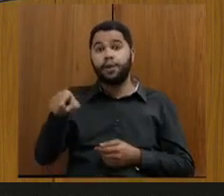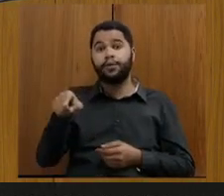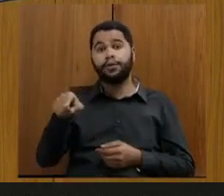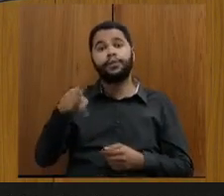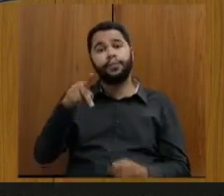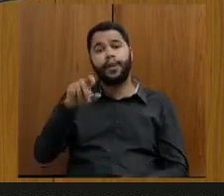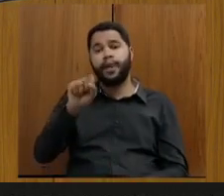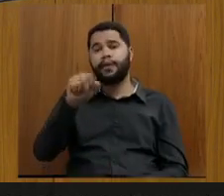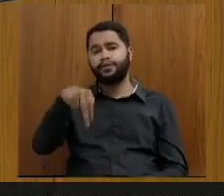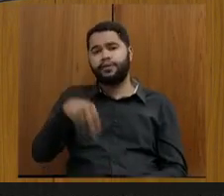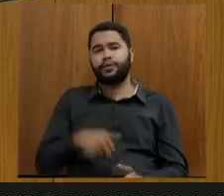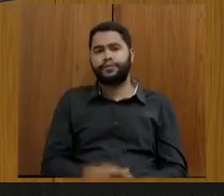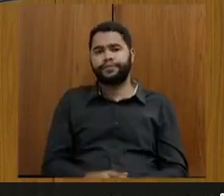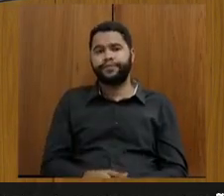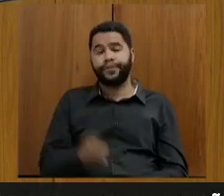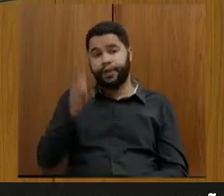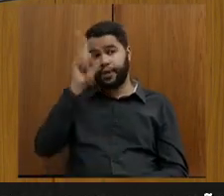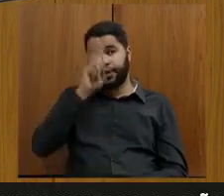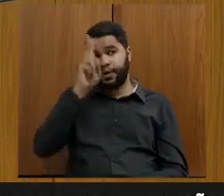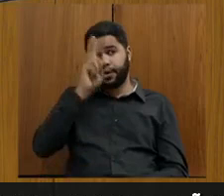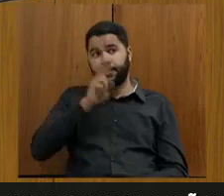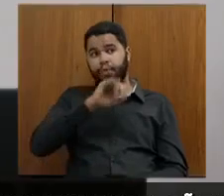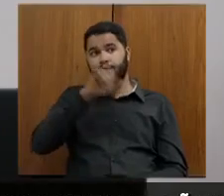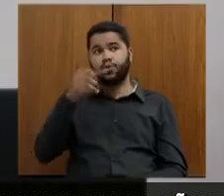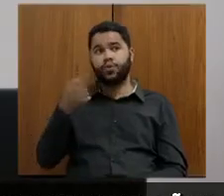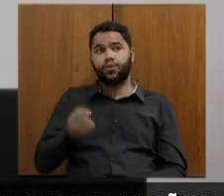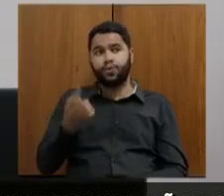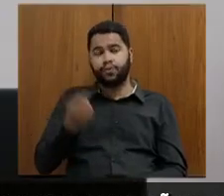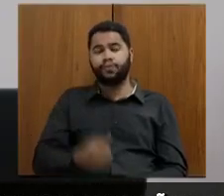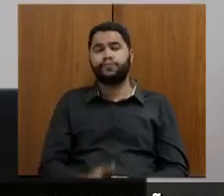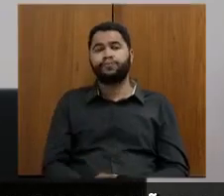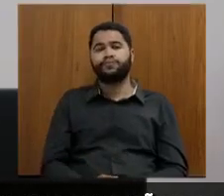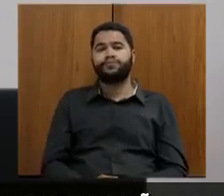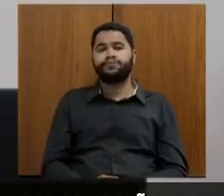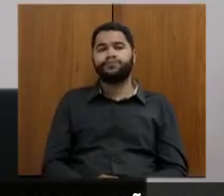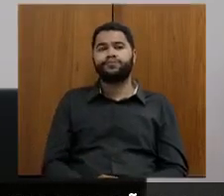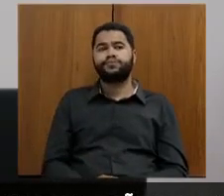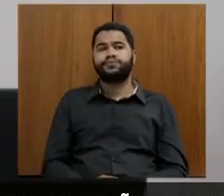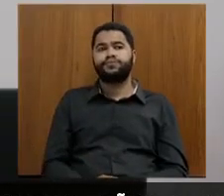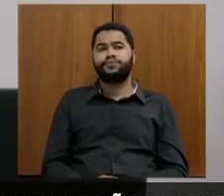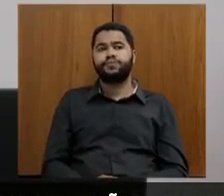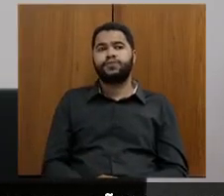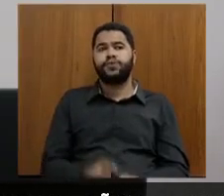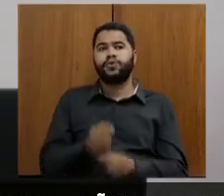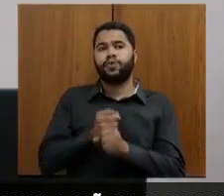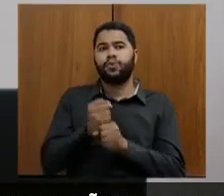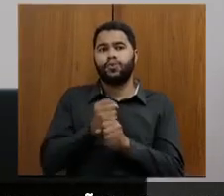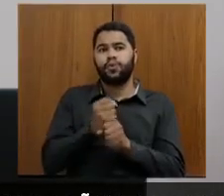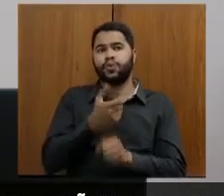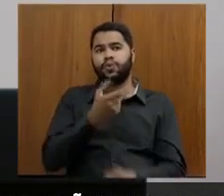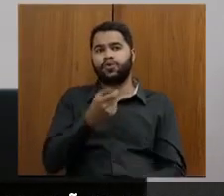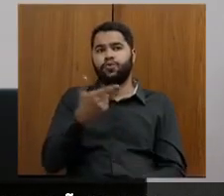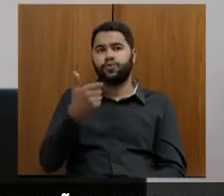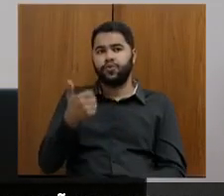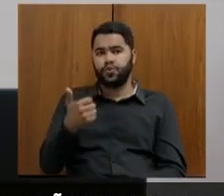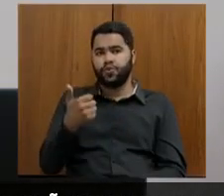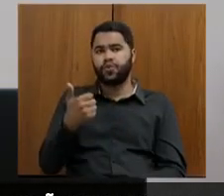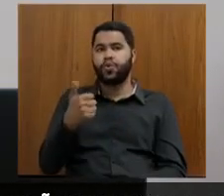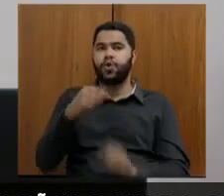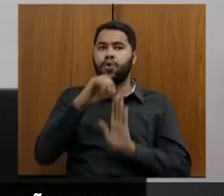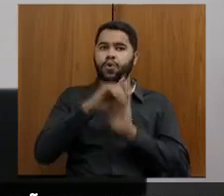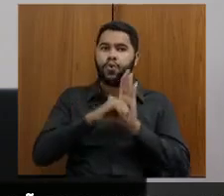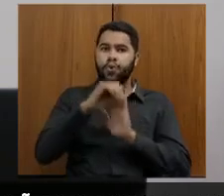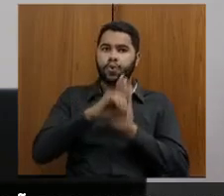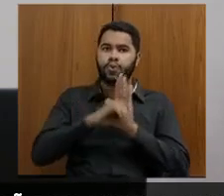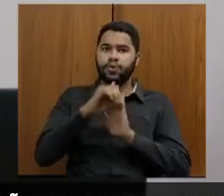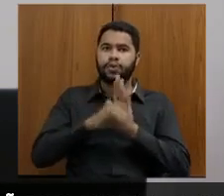exatamente a PSN lembrando o deputado João Leite lembrando qo o que no ano de dois mil e 21 o orçamento